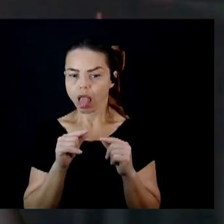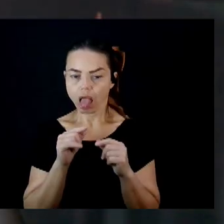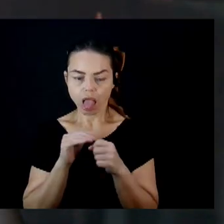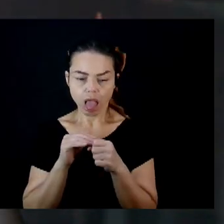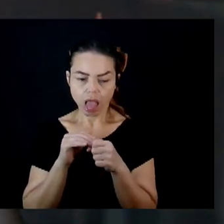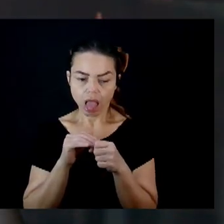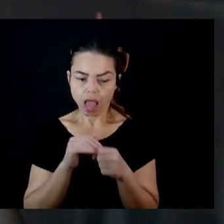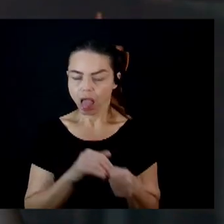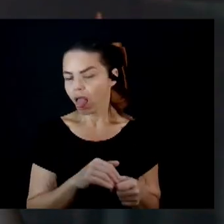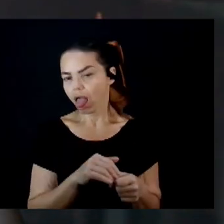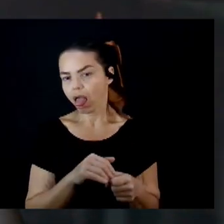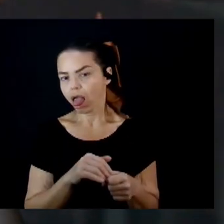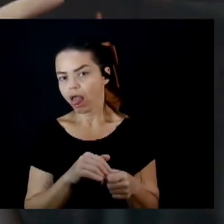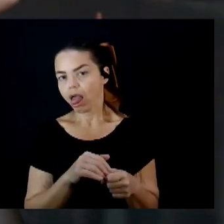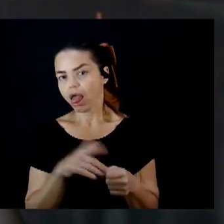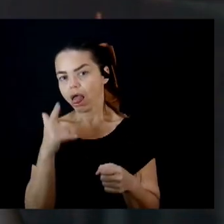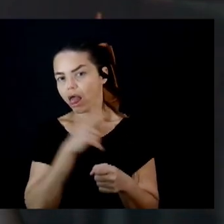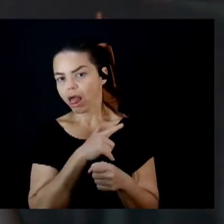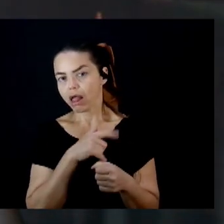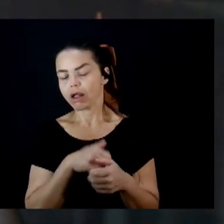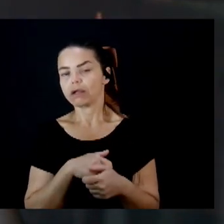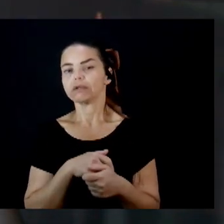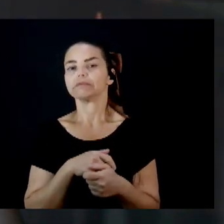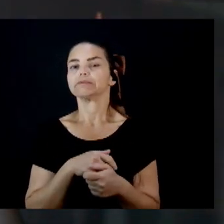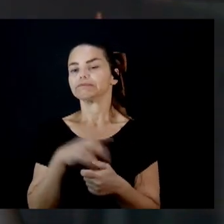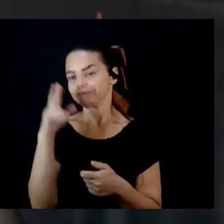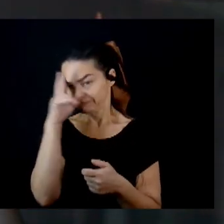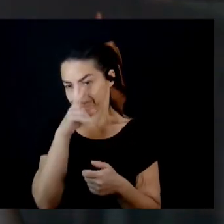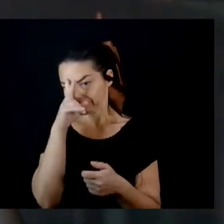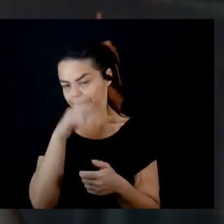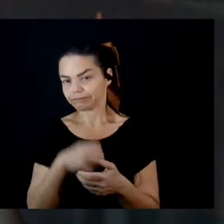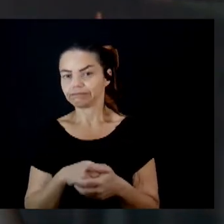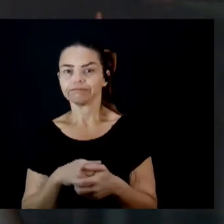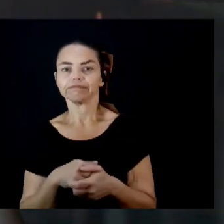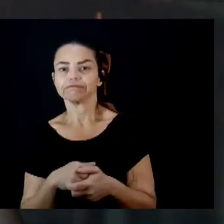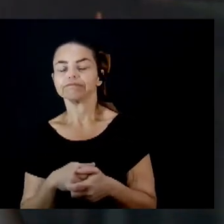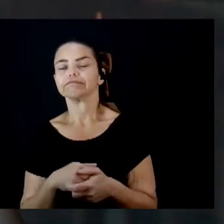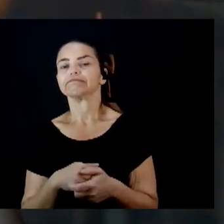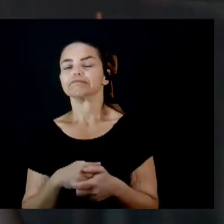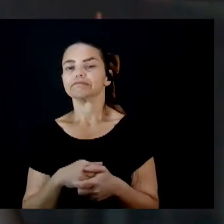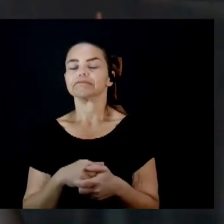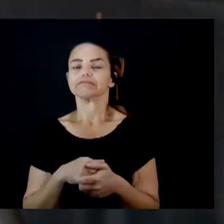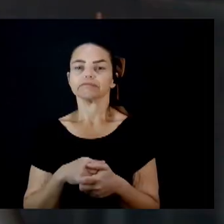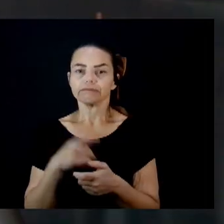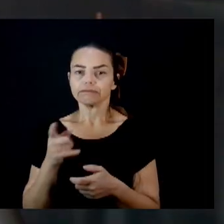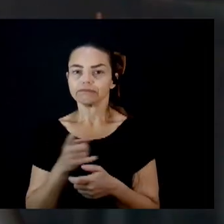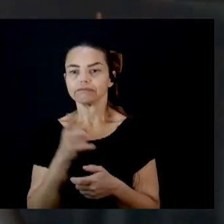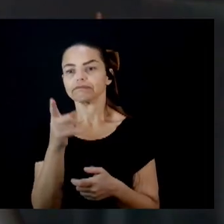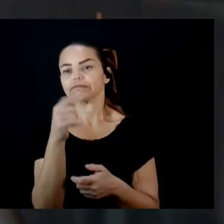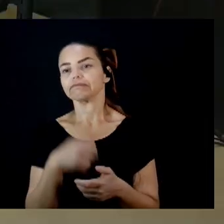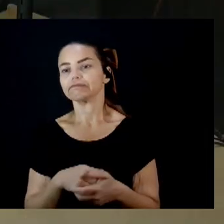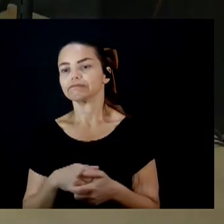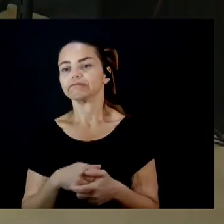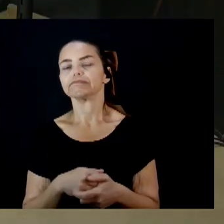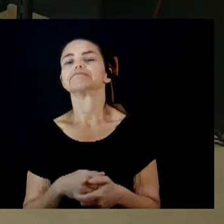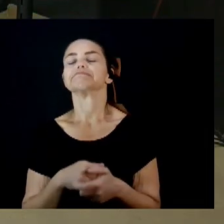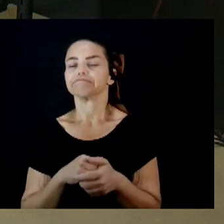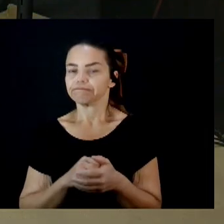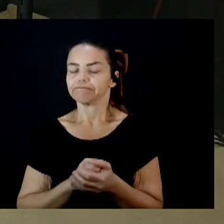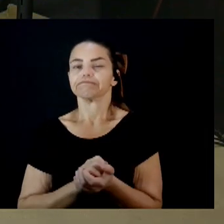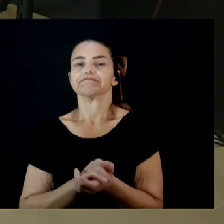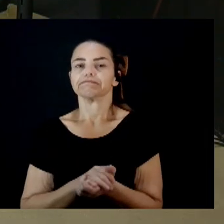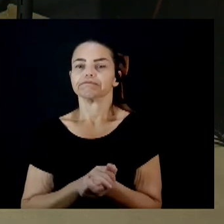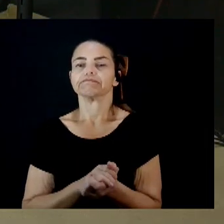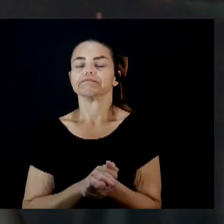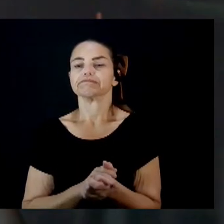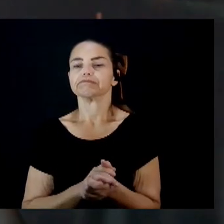àquilo que você conseguiu registrar por memória, sendo que aquela pessoa é infinita, até que o finito chegue, a gente é infinito, né? Então